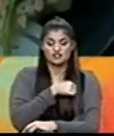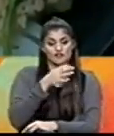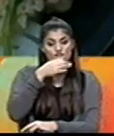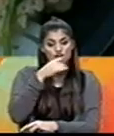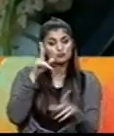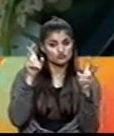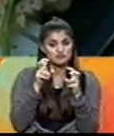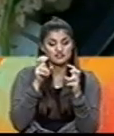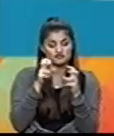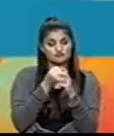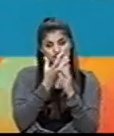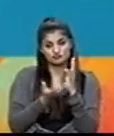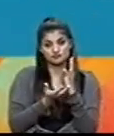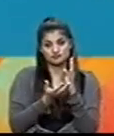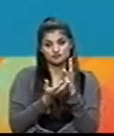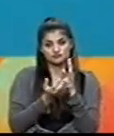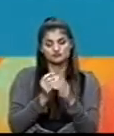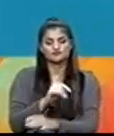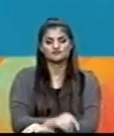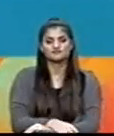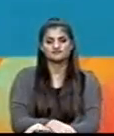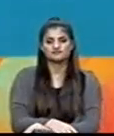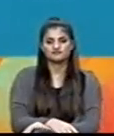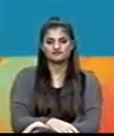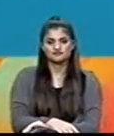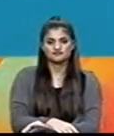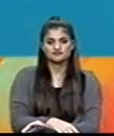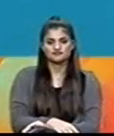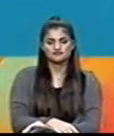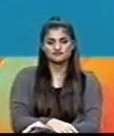dessas coisas. Não posso esperar de passar o papel. Passo, com certeza. Querido amigo.